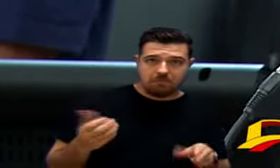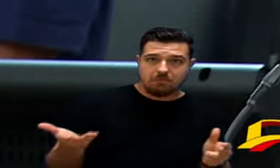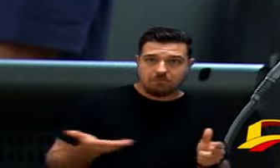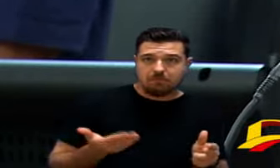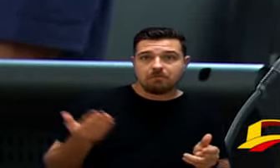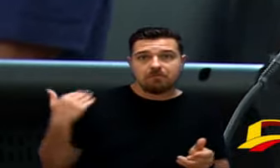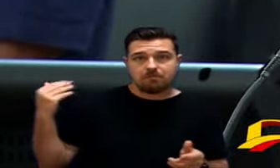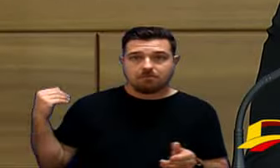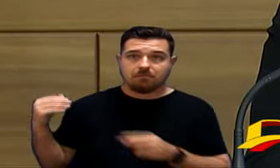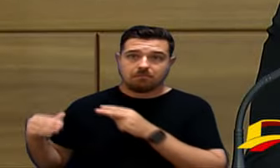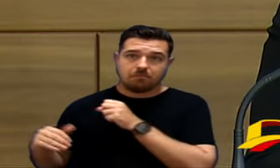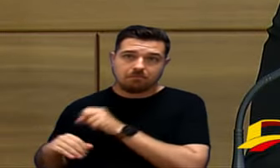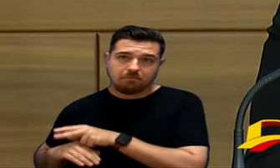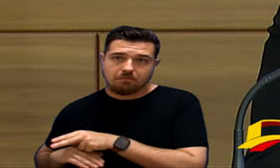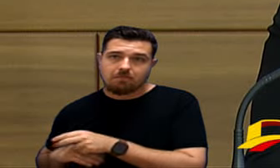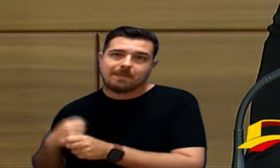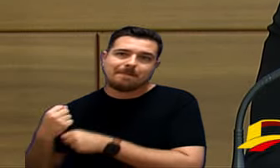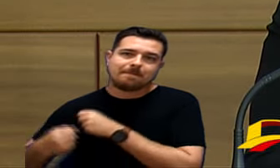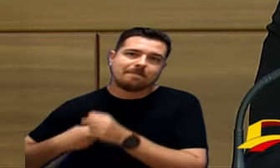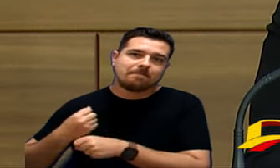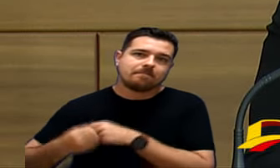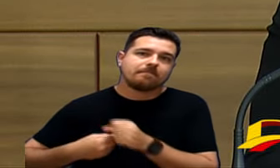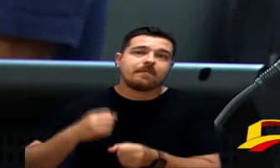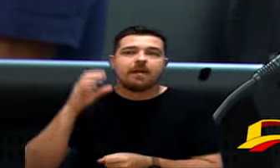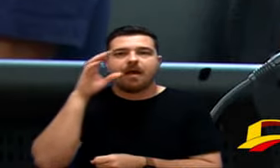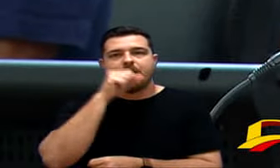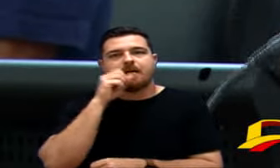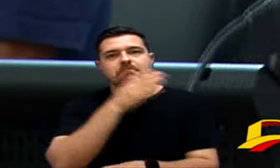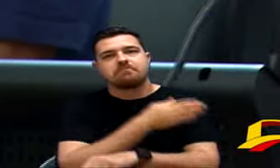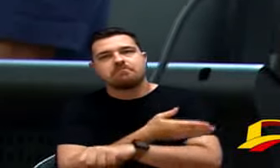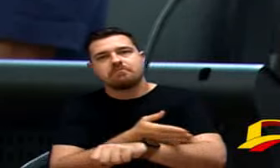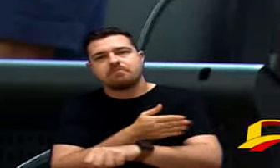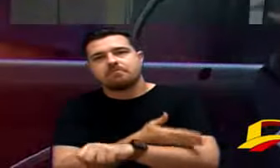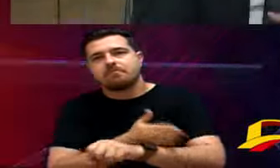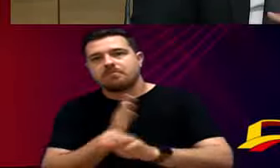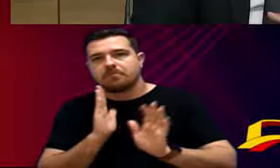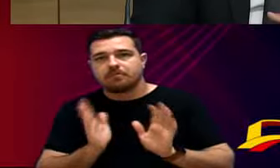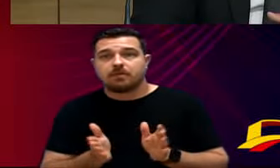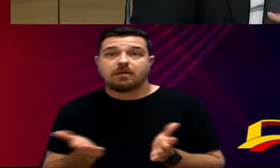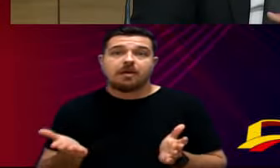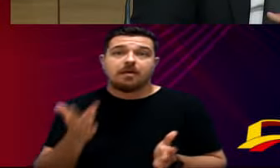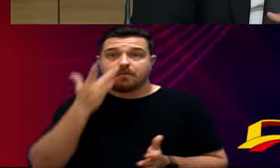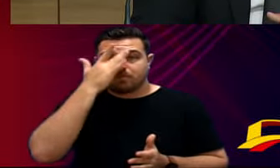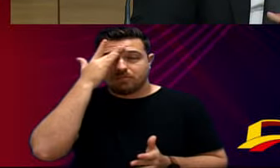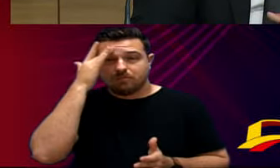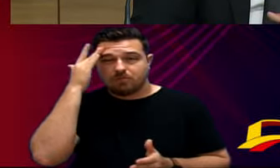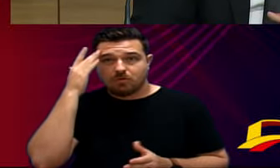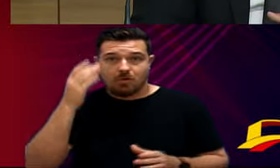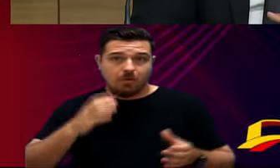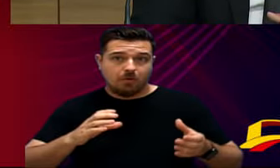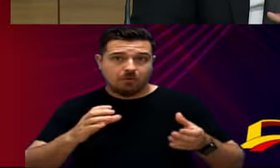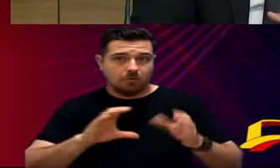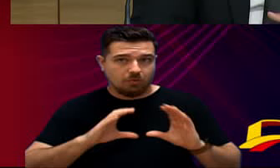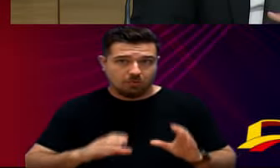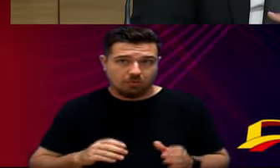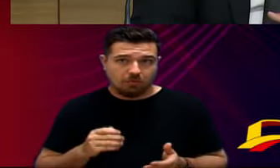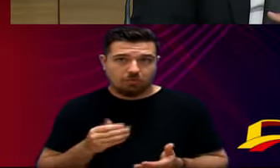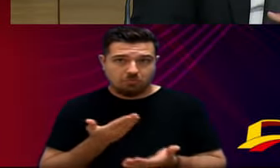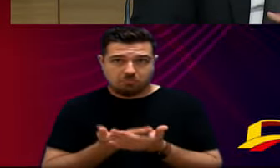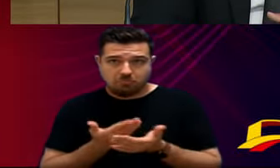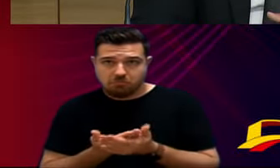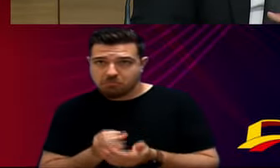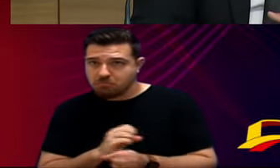30 anos todo acúmulo e aprendizado que eles assumiram só que essas pessoas que não fizeram que fizeram a prova ou que não